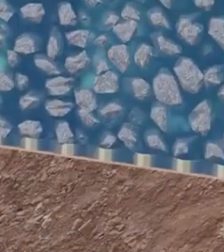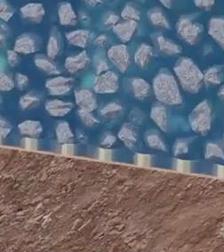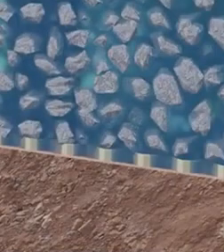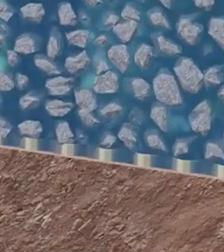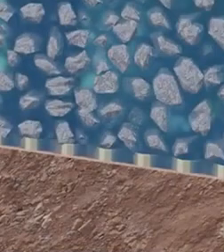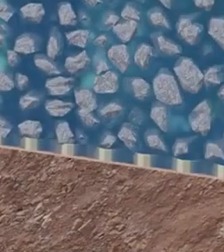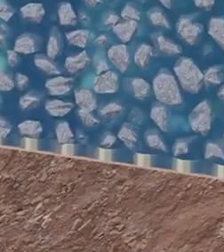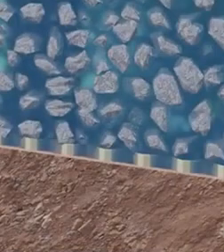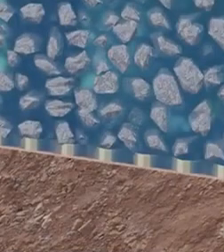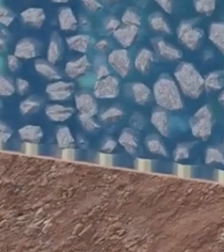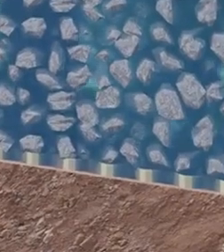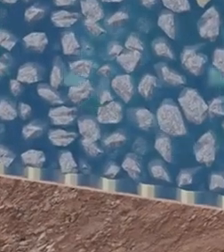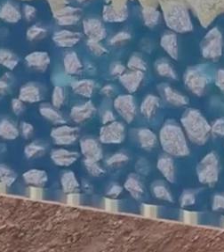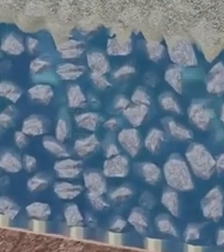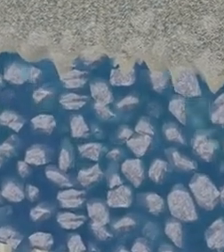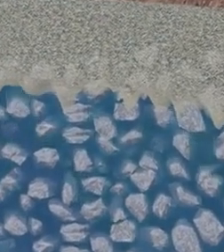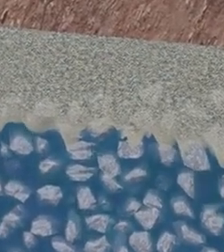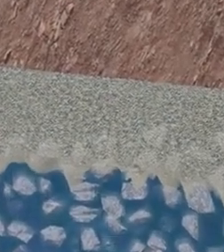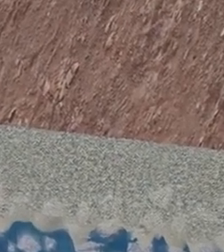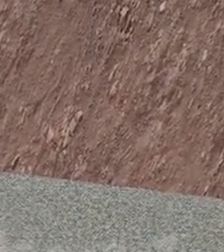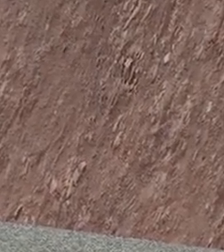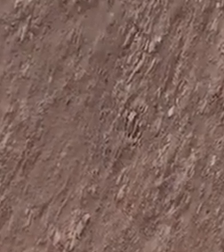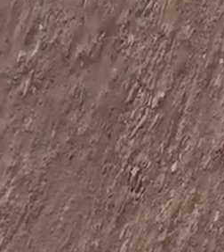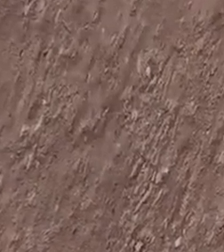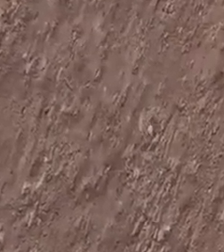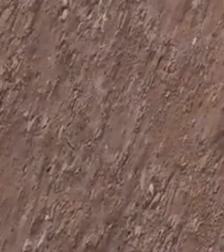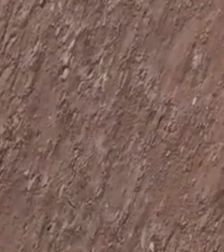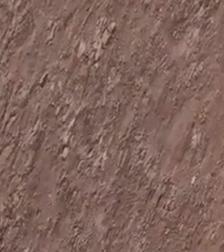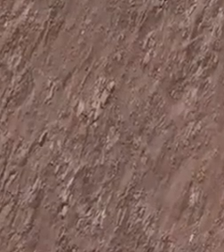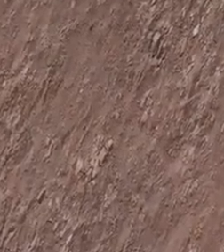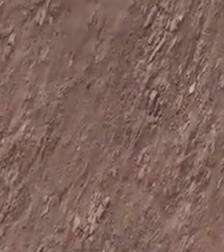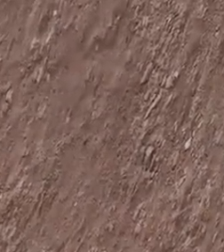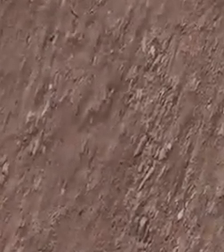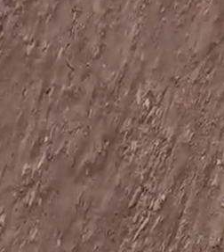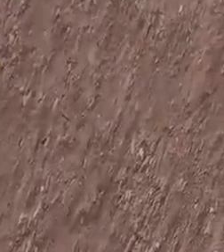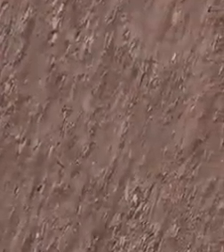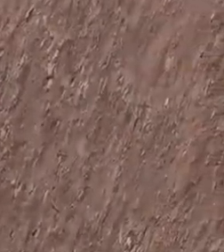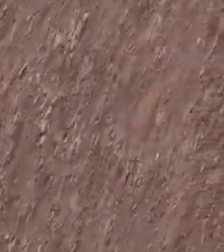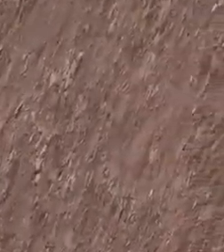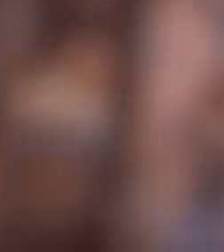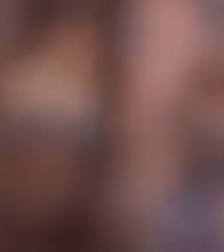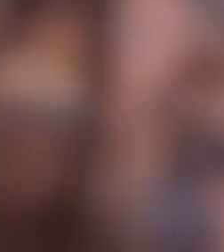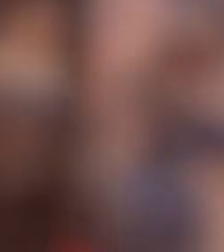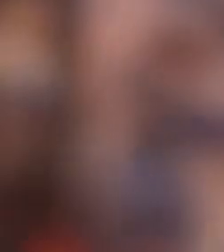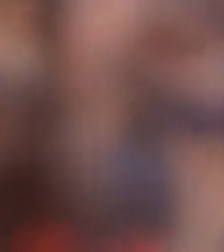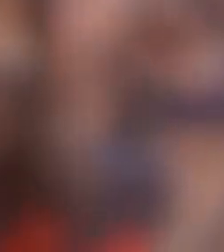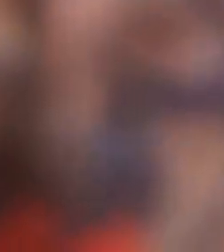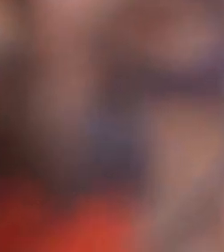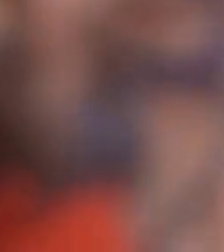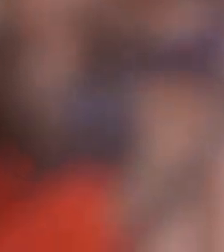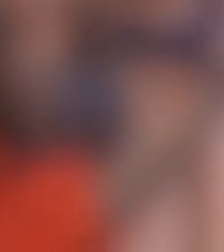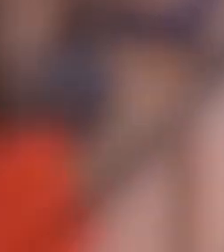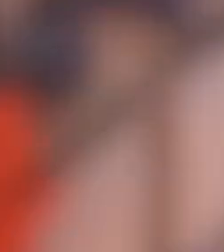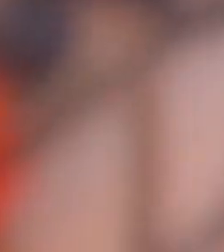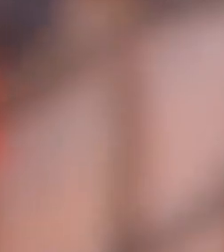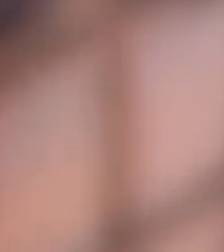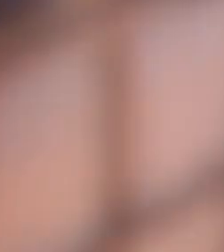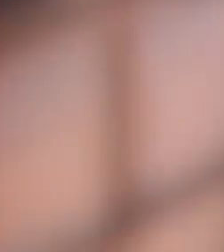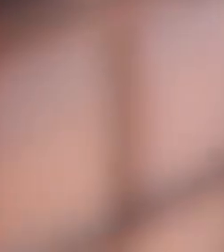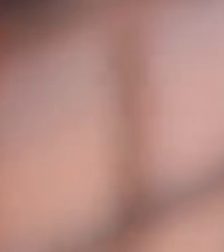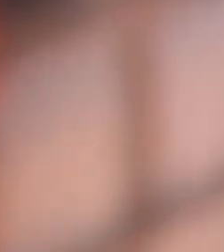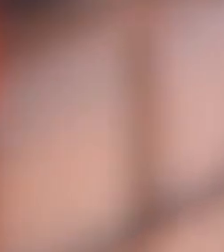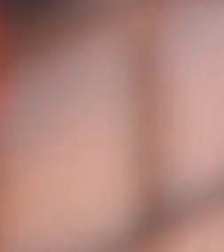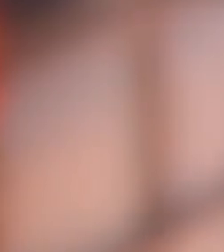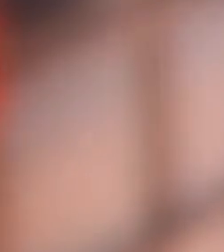e, consequentemente, alta do lençol freático. Esses acessos serão utilizados no sistema de